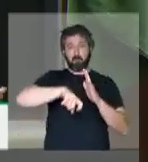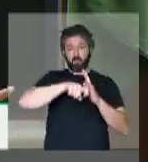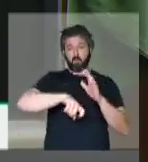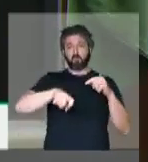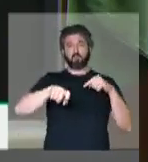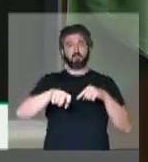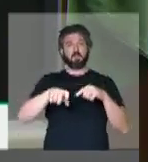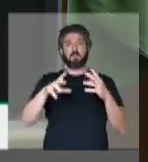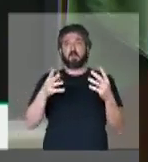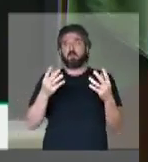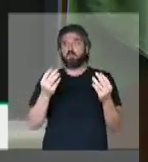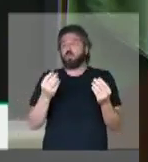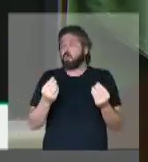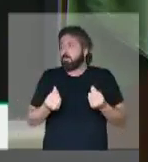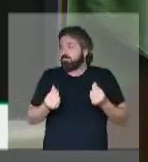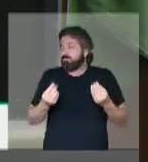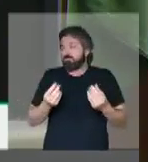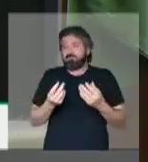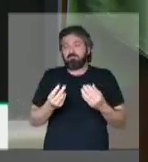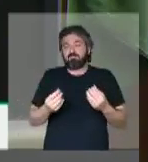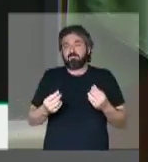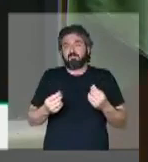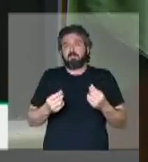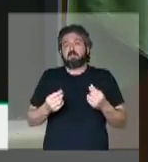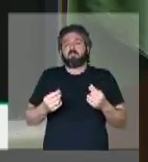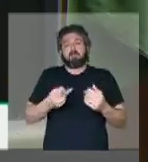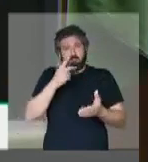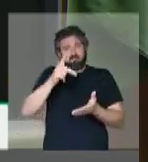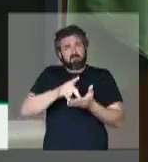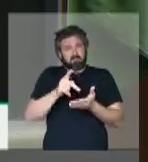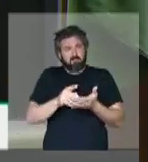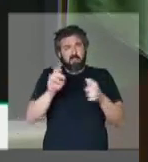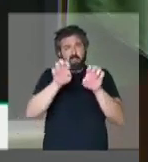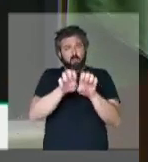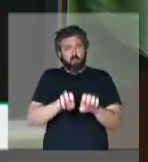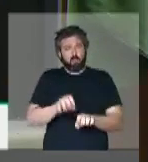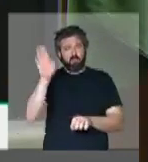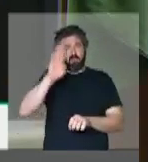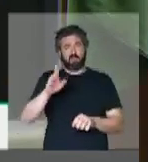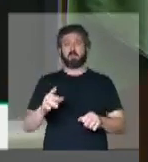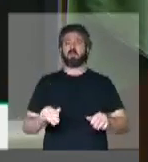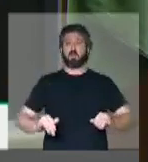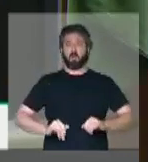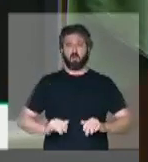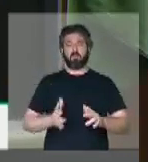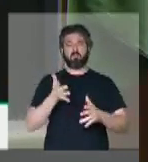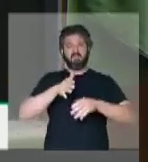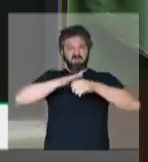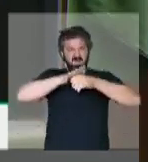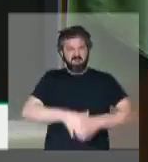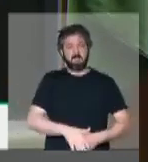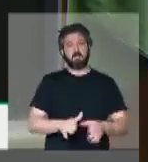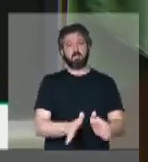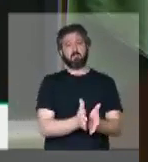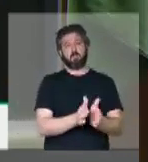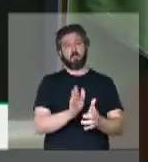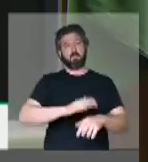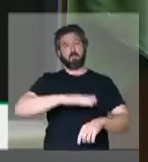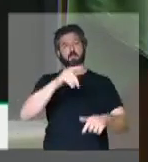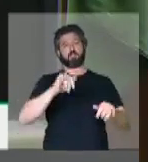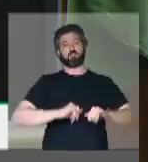tributária extremamente, de forma muito dolorosa, essa estrutura tributária existe para massacrar também os mais